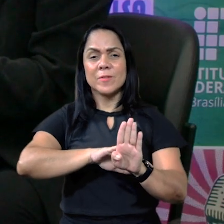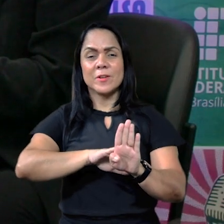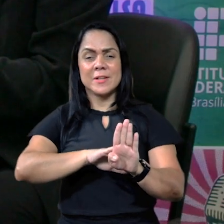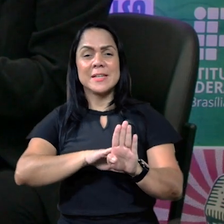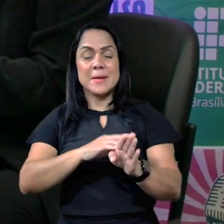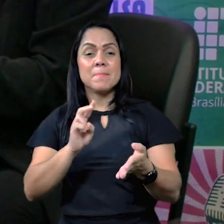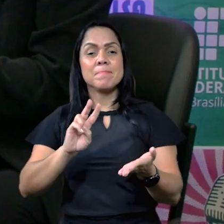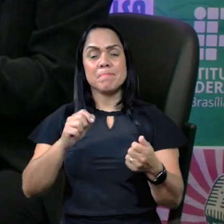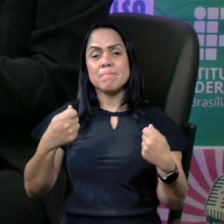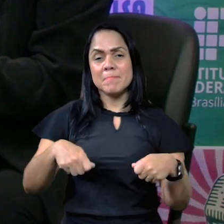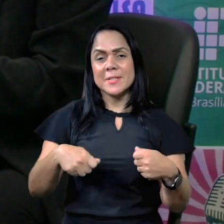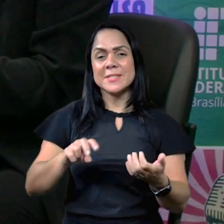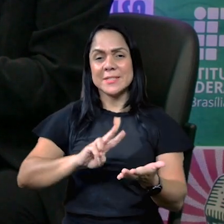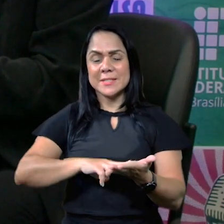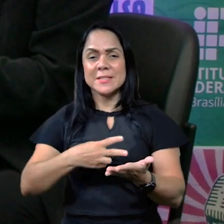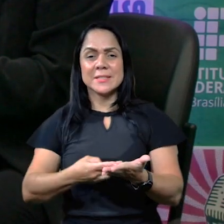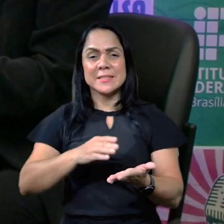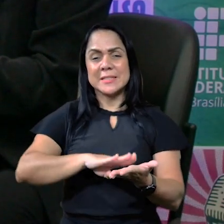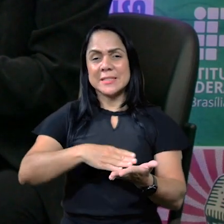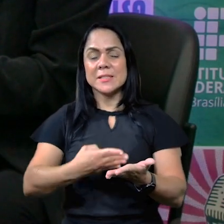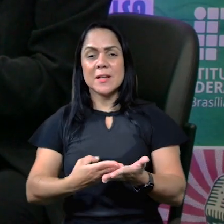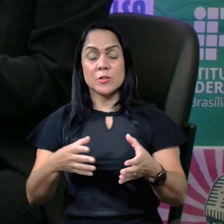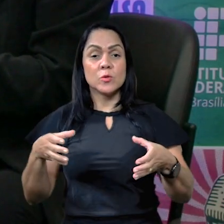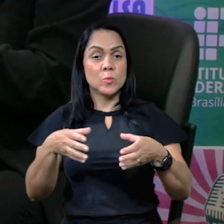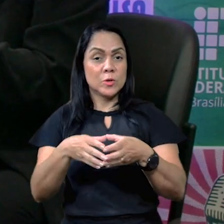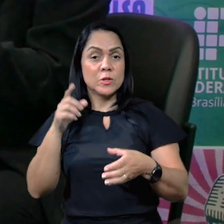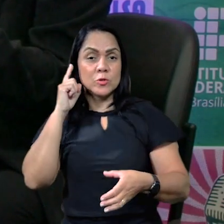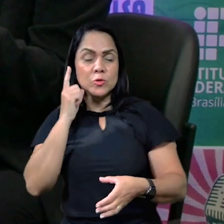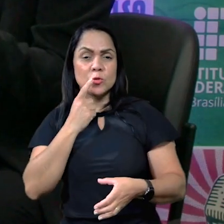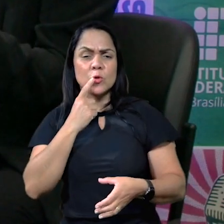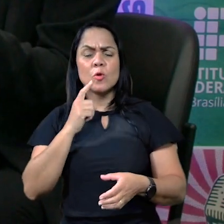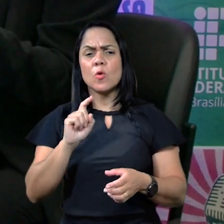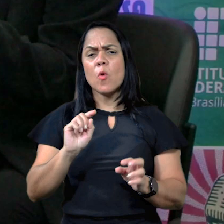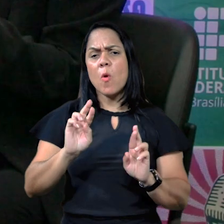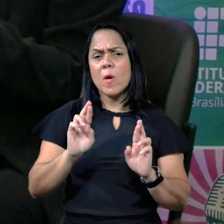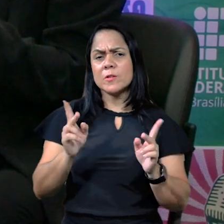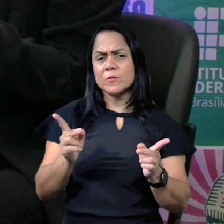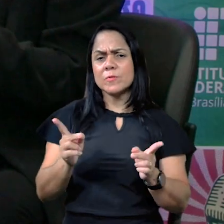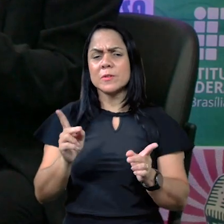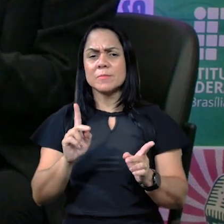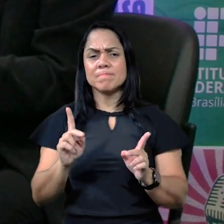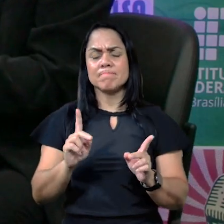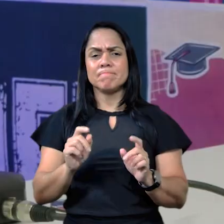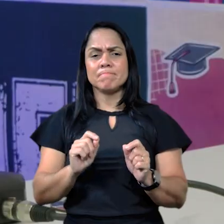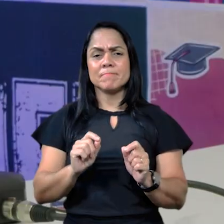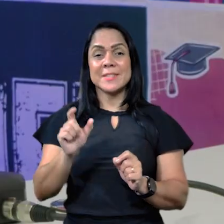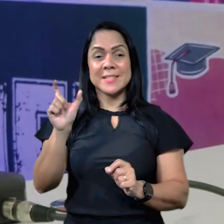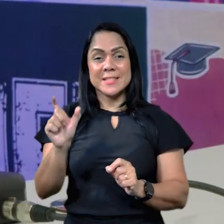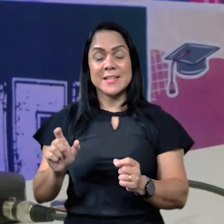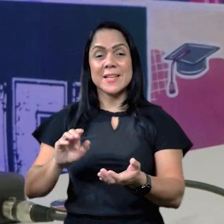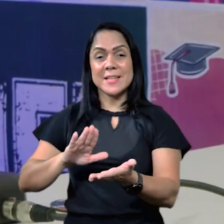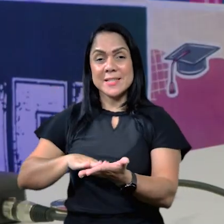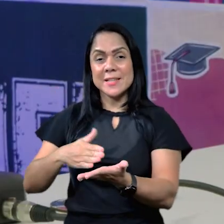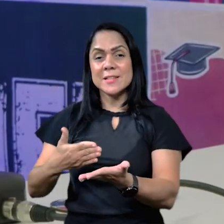têm que ser interpretadas para a comunidade surda. E qual a diferença entre tradução e interpretação? Então, a tradução a